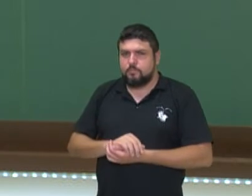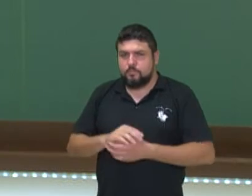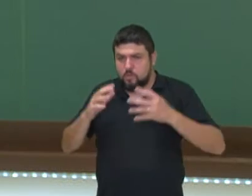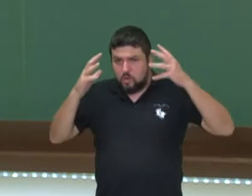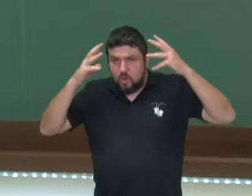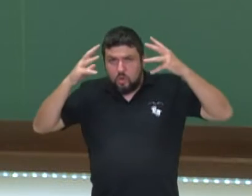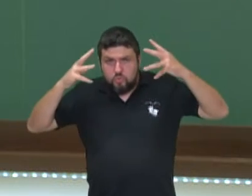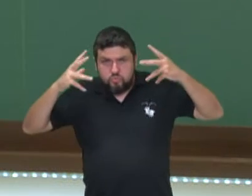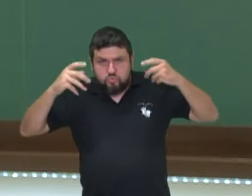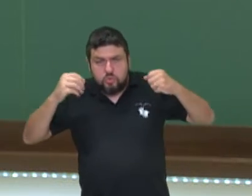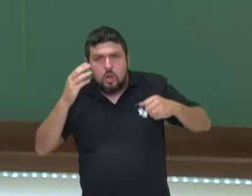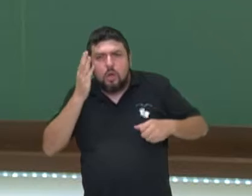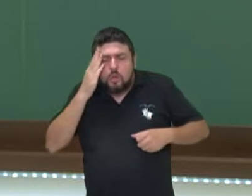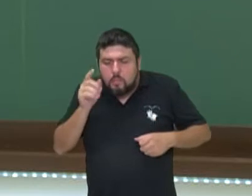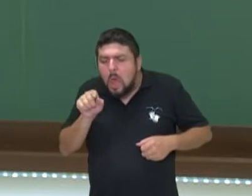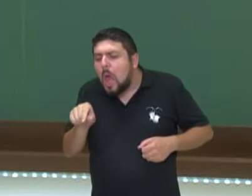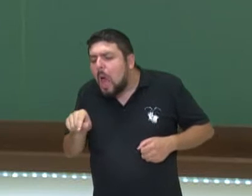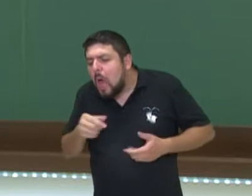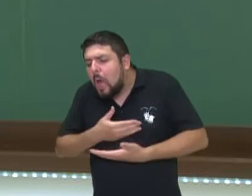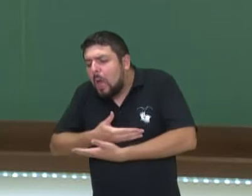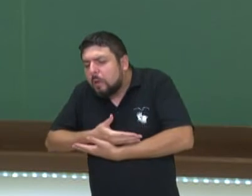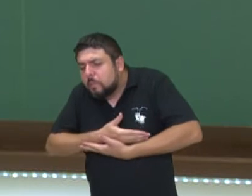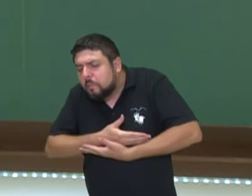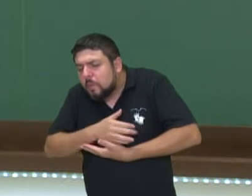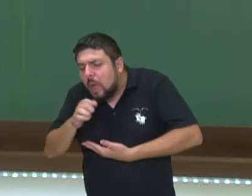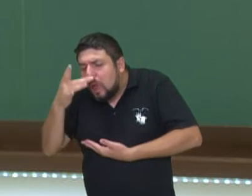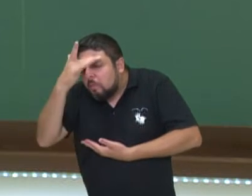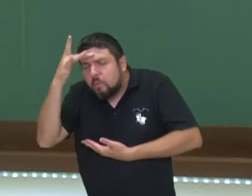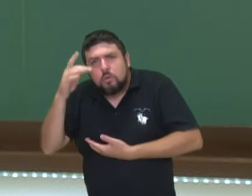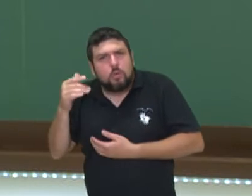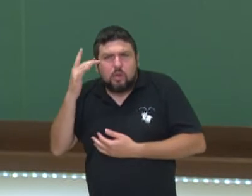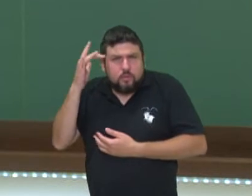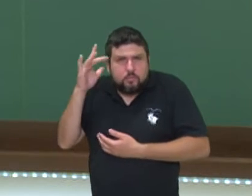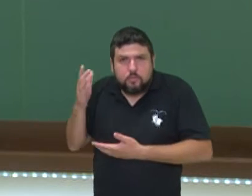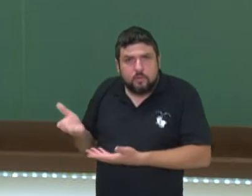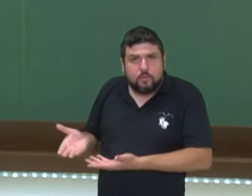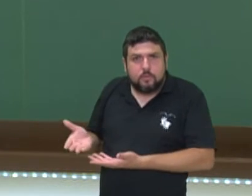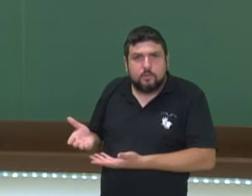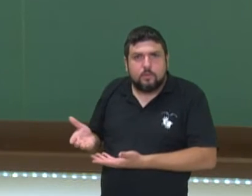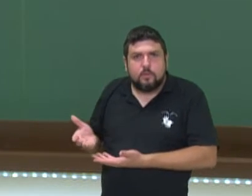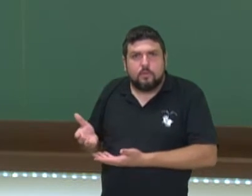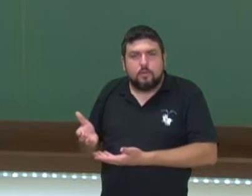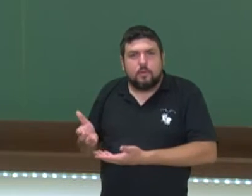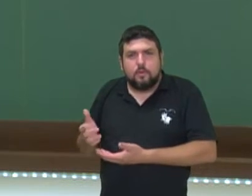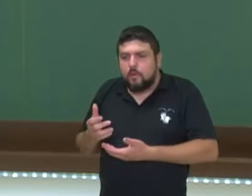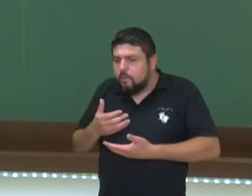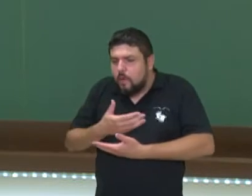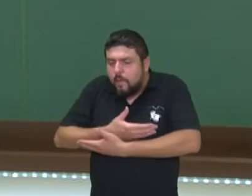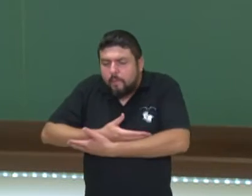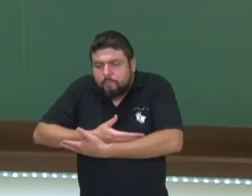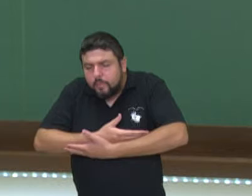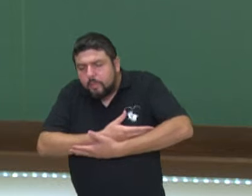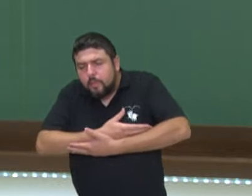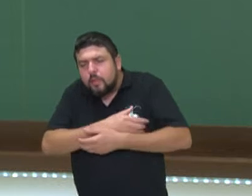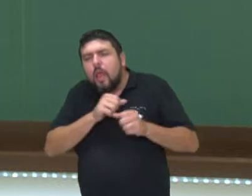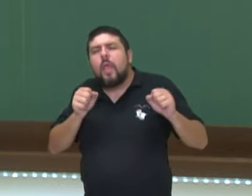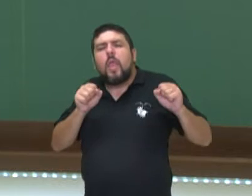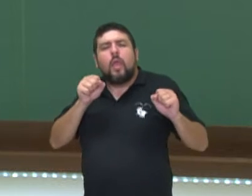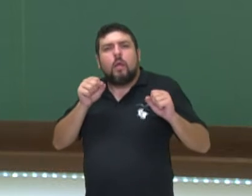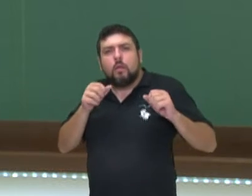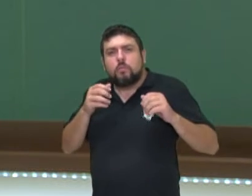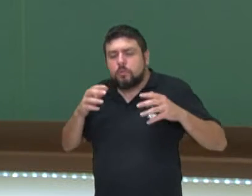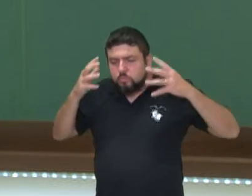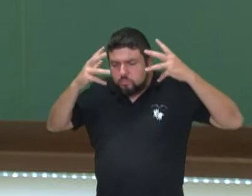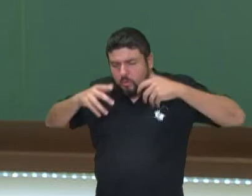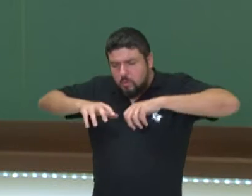ele não consegue fazer juízos de valor, ele não tem noção que atacar um bebezinho indefeso é algo